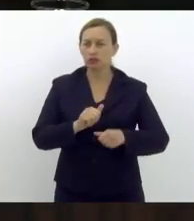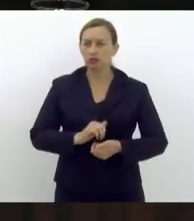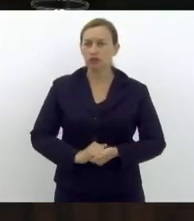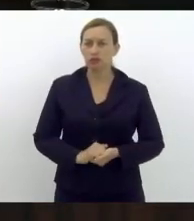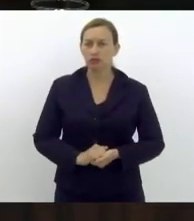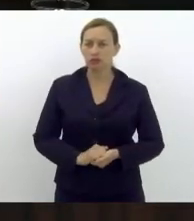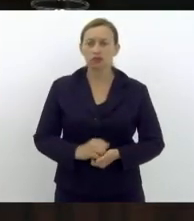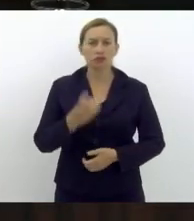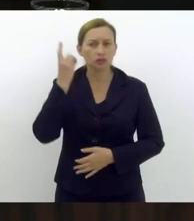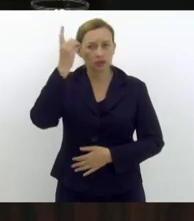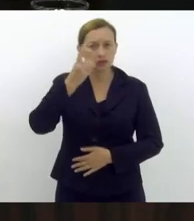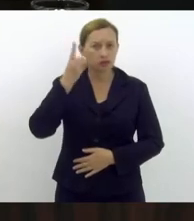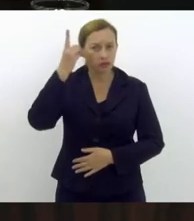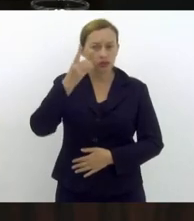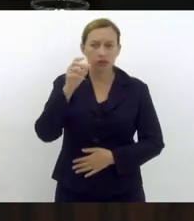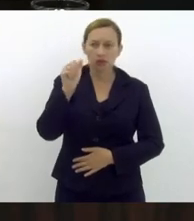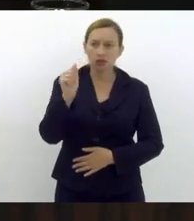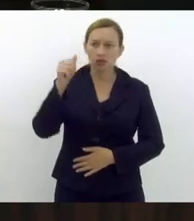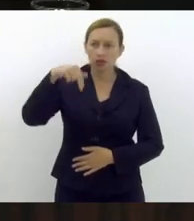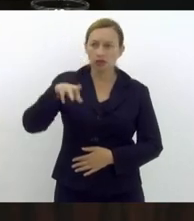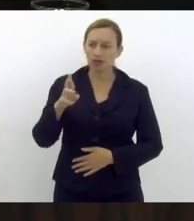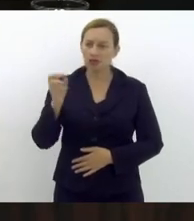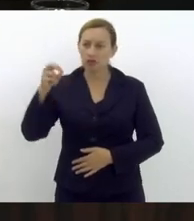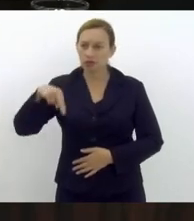Deputado. Deputado Anderson Moraes.